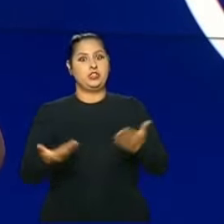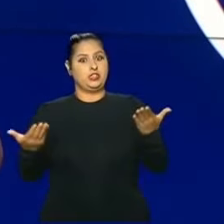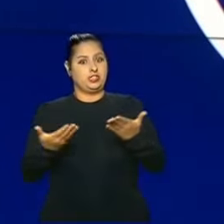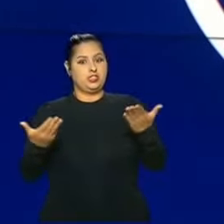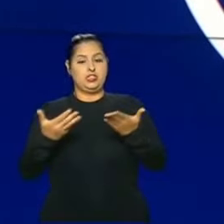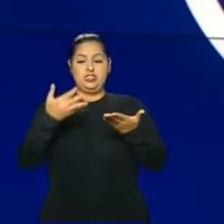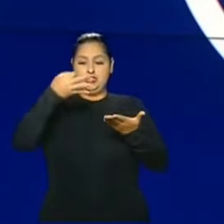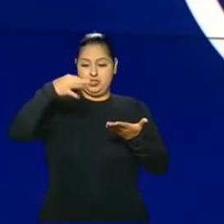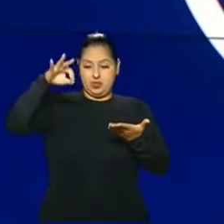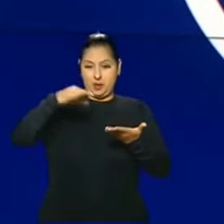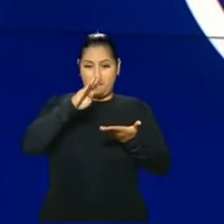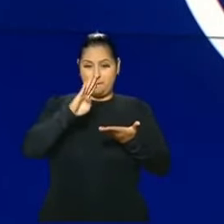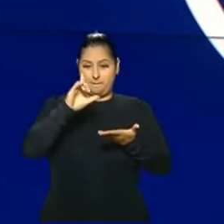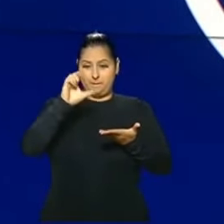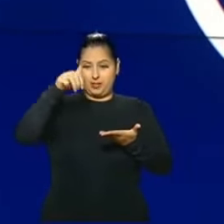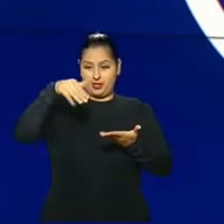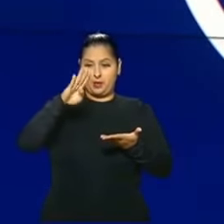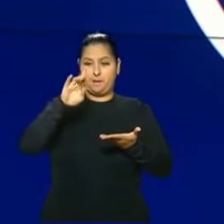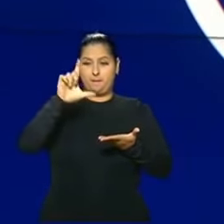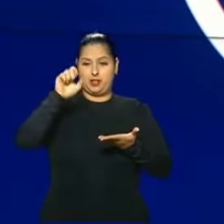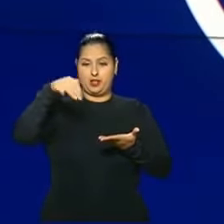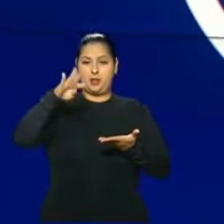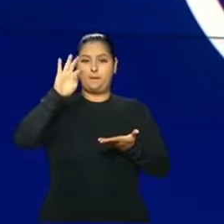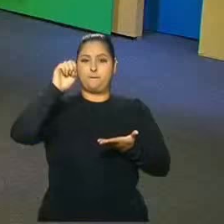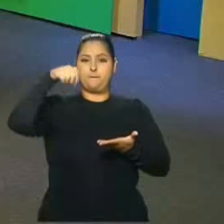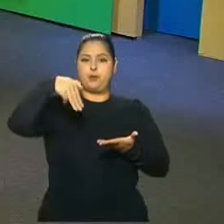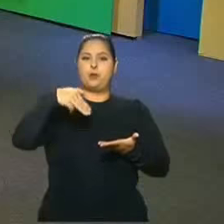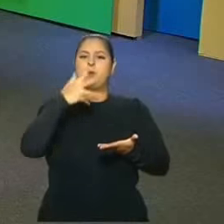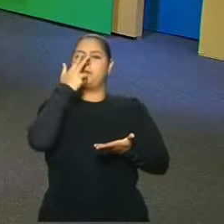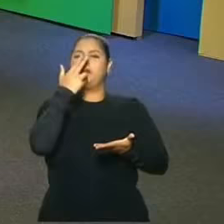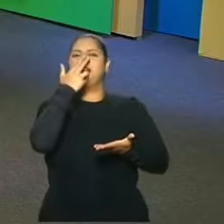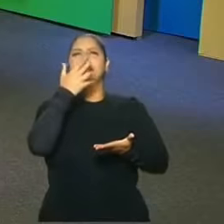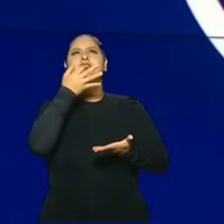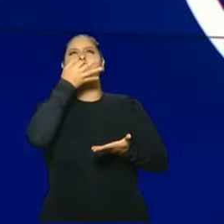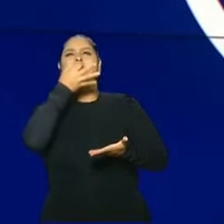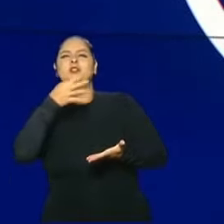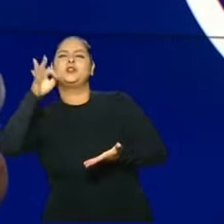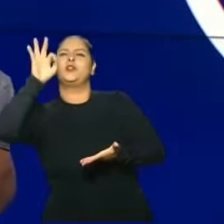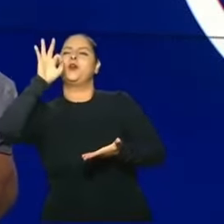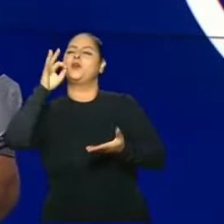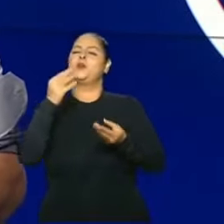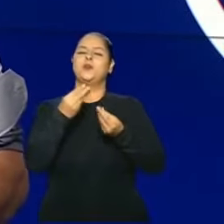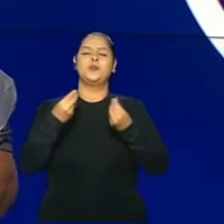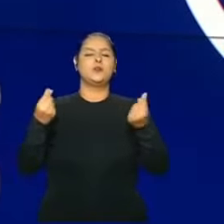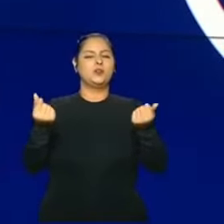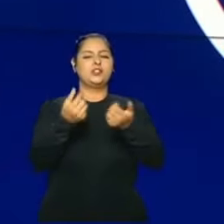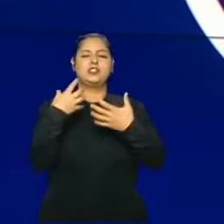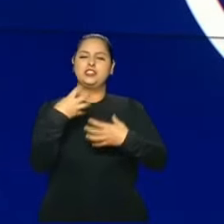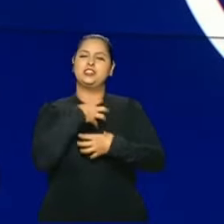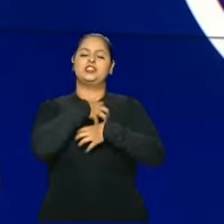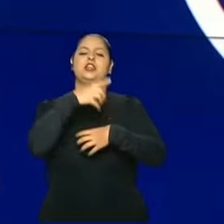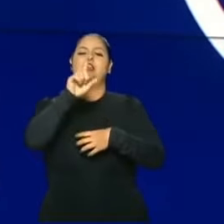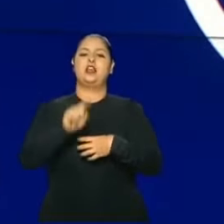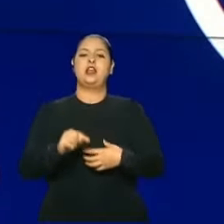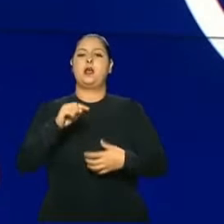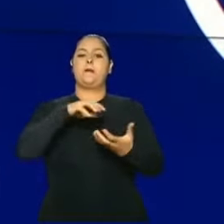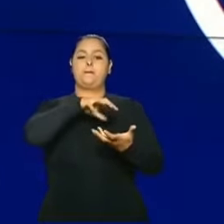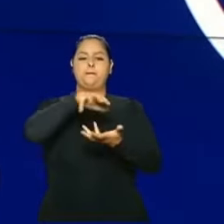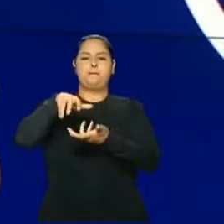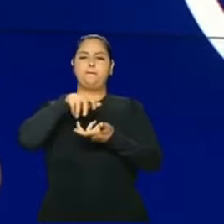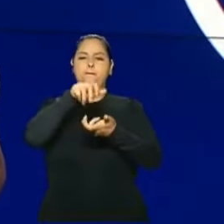Blim Blim Blom. É, bacana. É tão sonoro, né? Blim Blim Blom traz a série A Música do Planeta